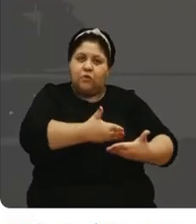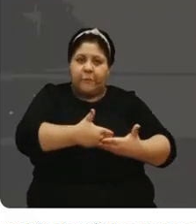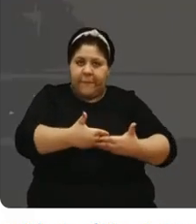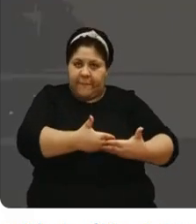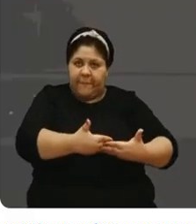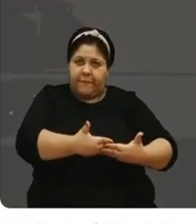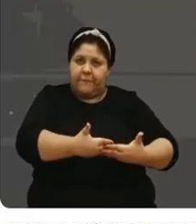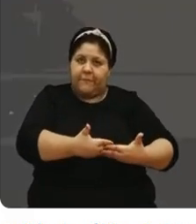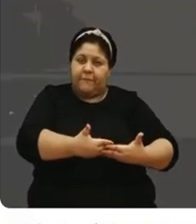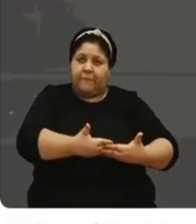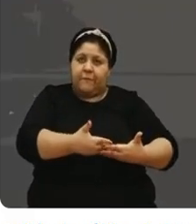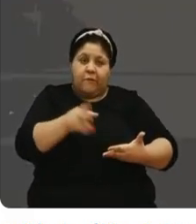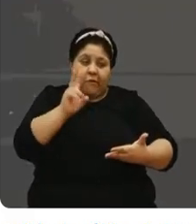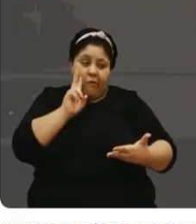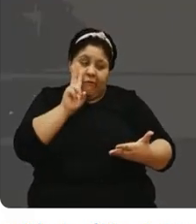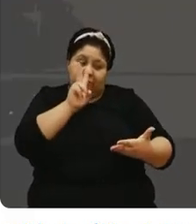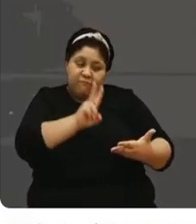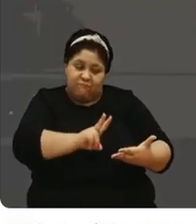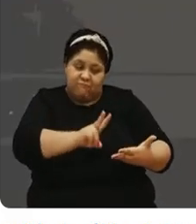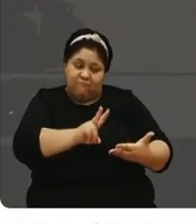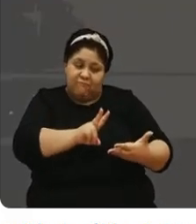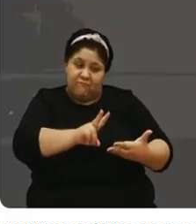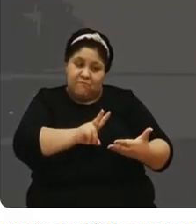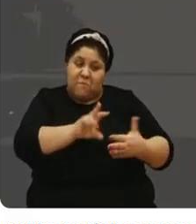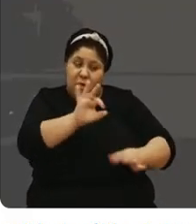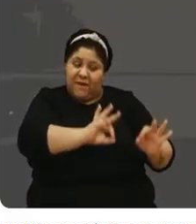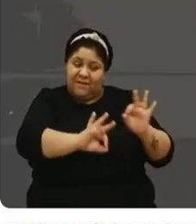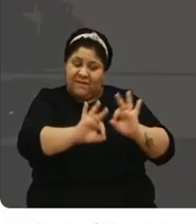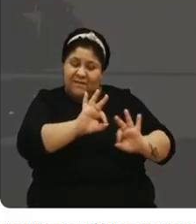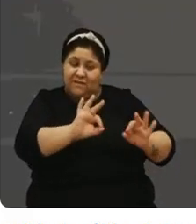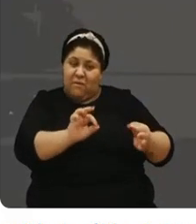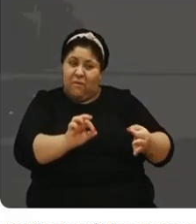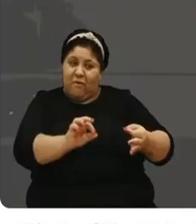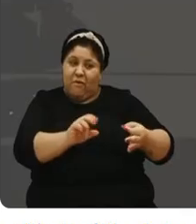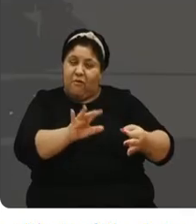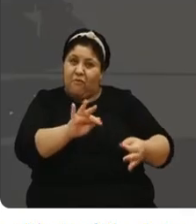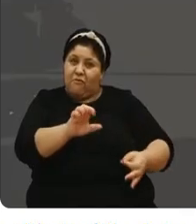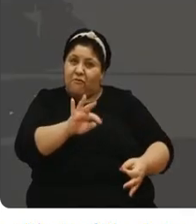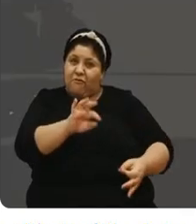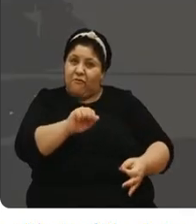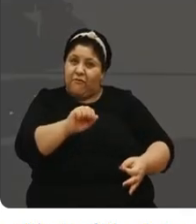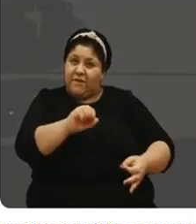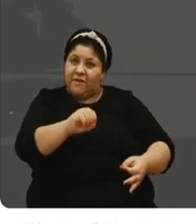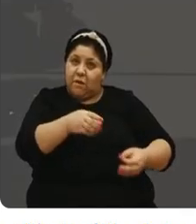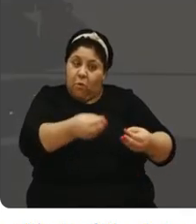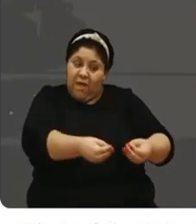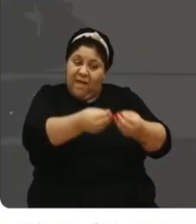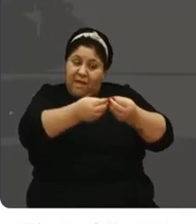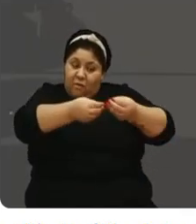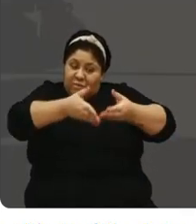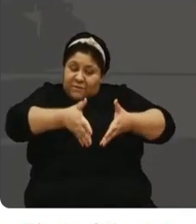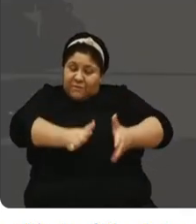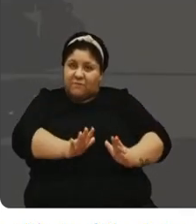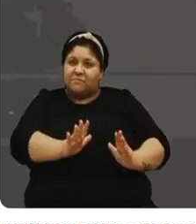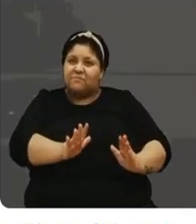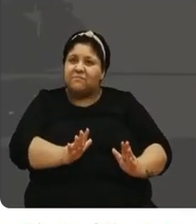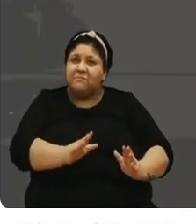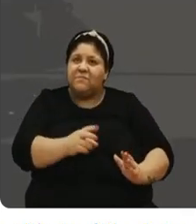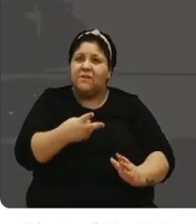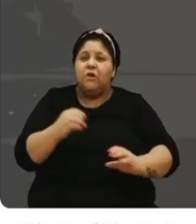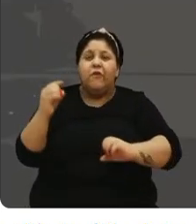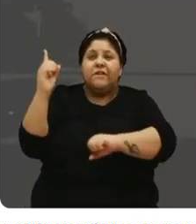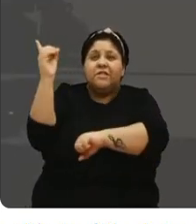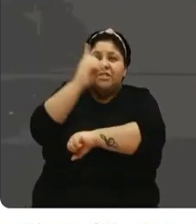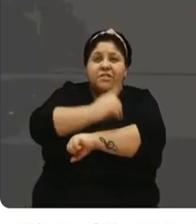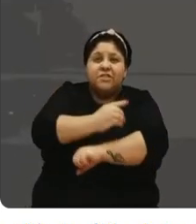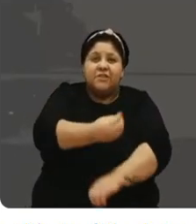bebê, foi visualizado malformação fetal. Eu recebi esse bebê no parto. Com 20 dias